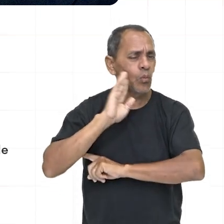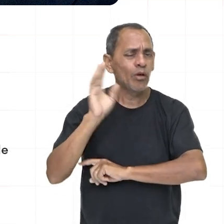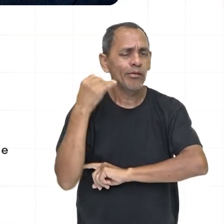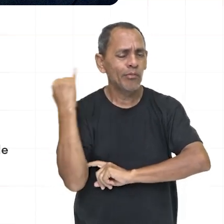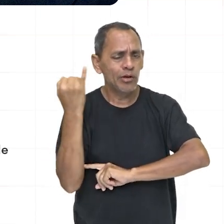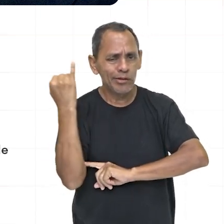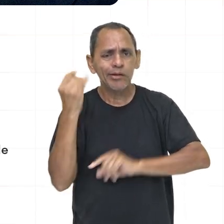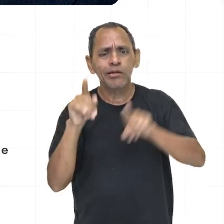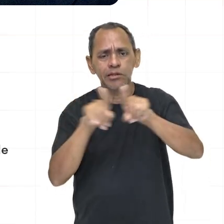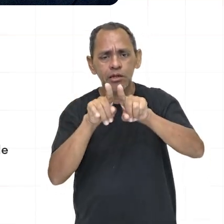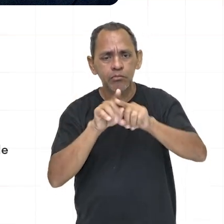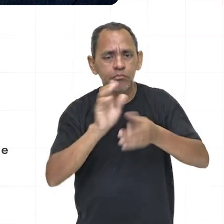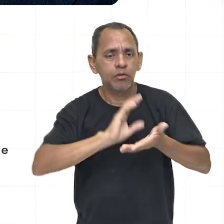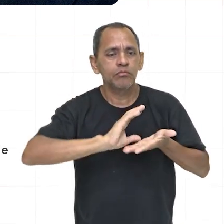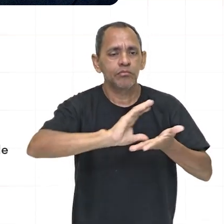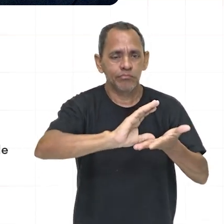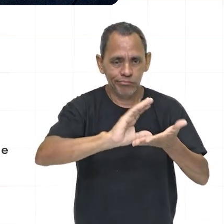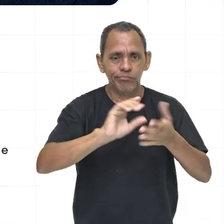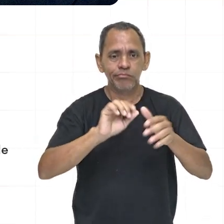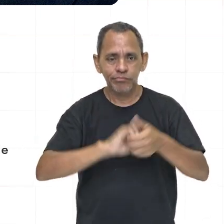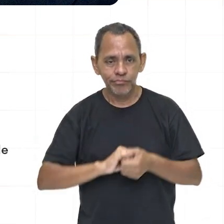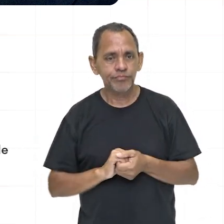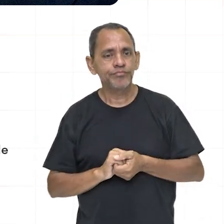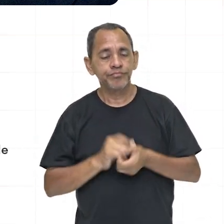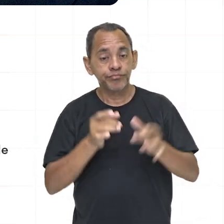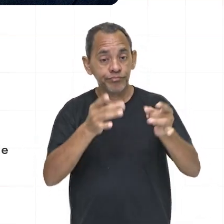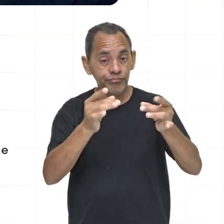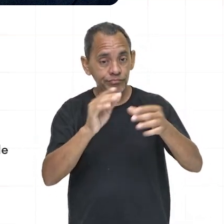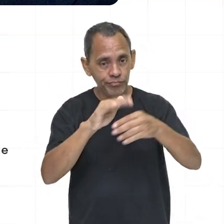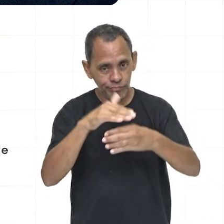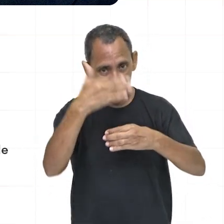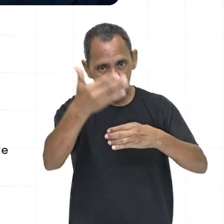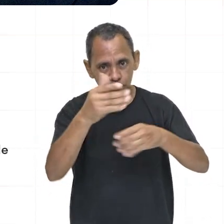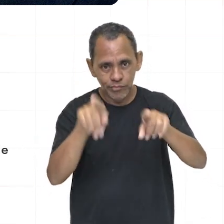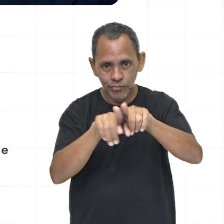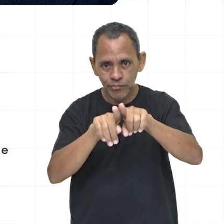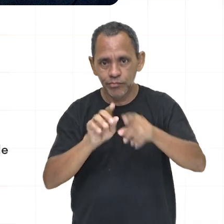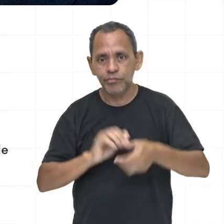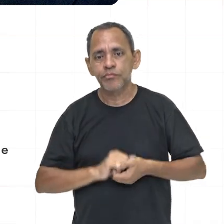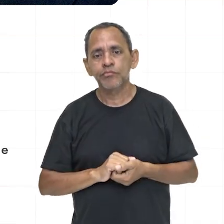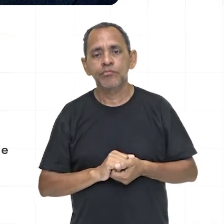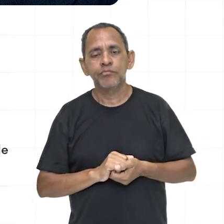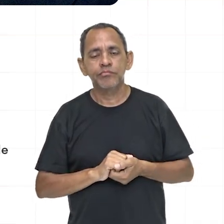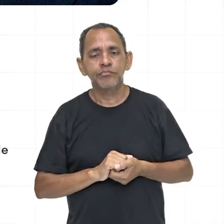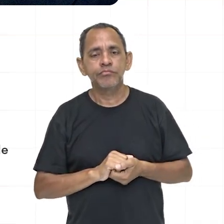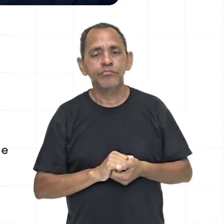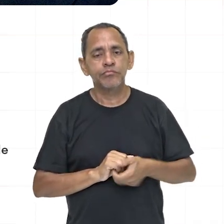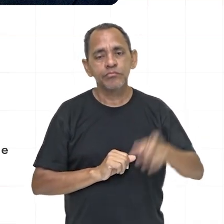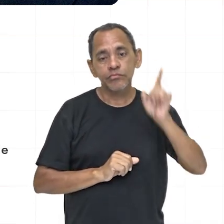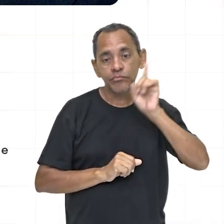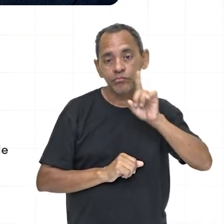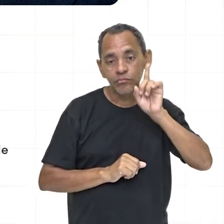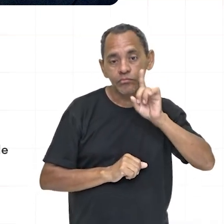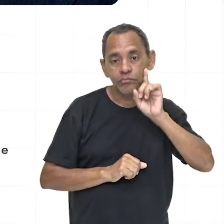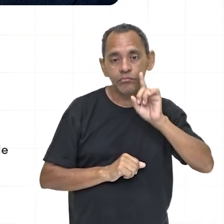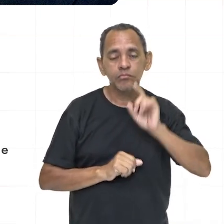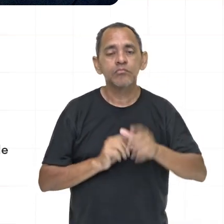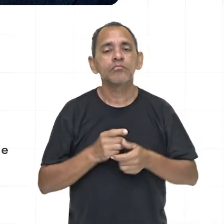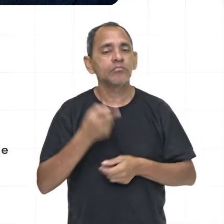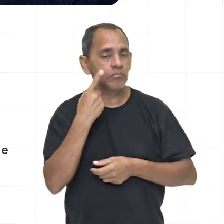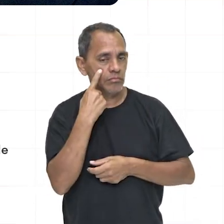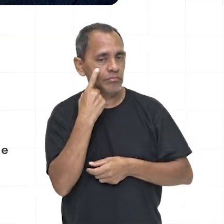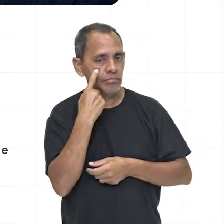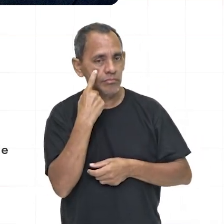e de seus investimentos no mercado externo. Segundo os Estados Unidos, o que eu quis dizer é segundo os